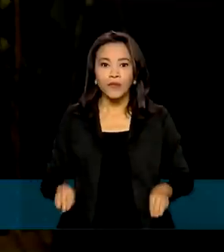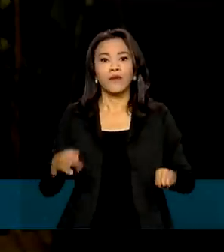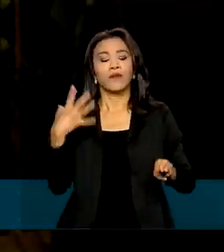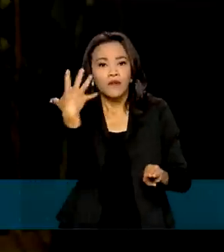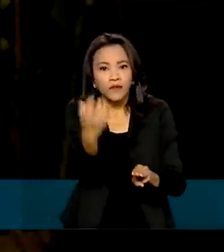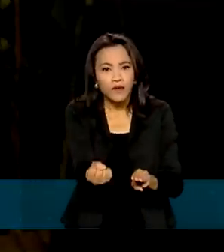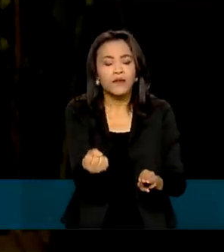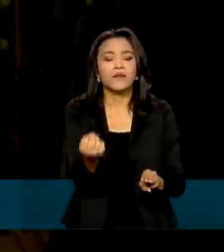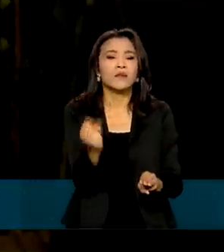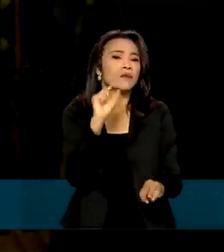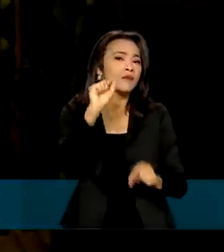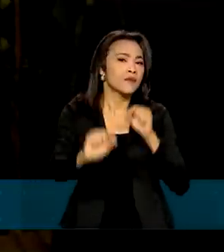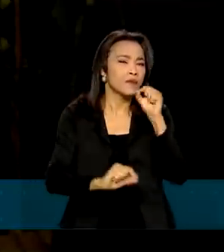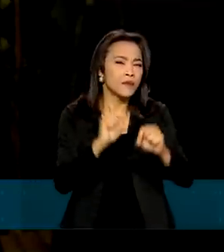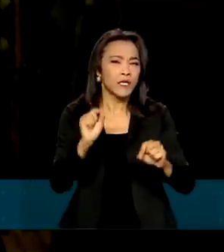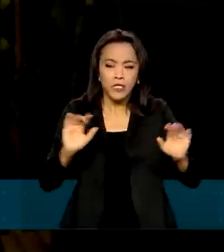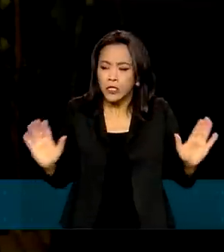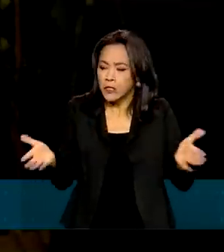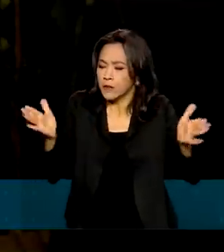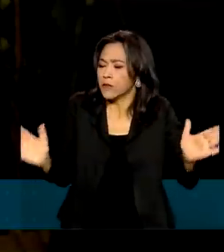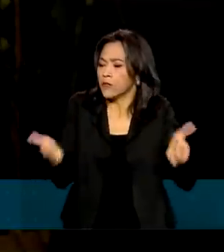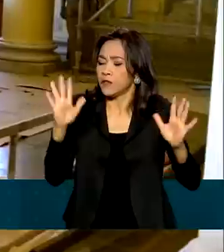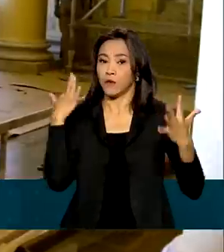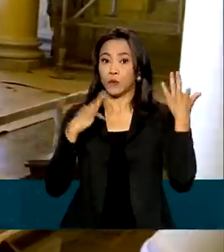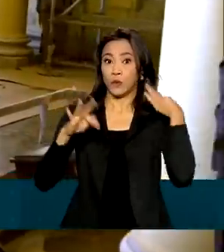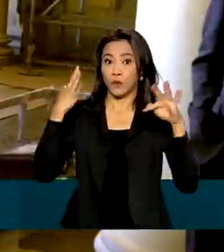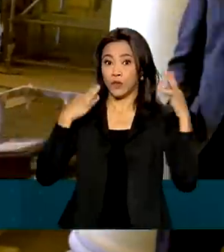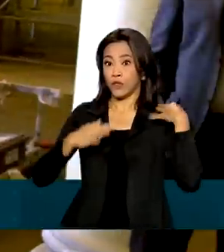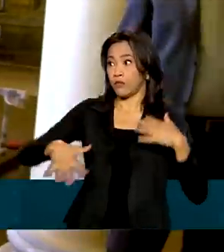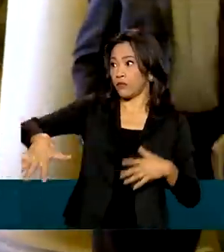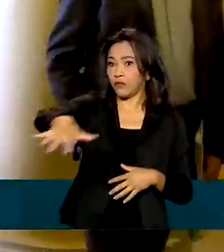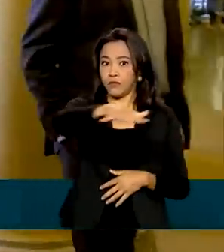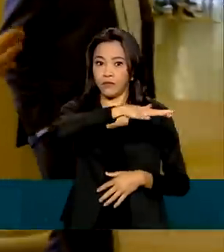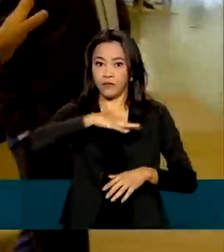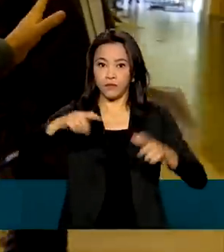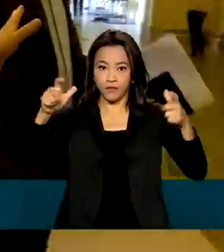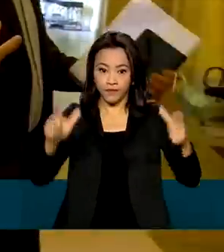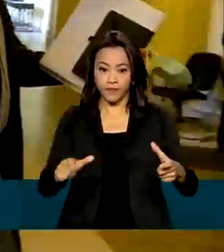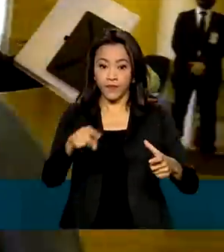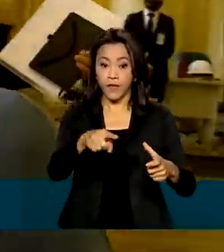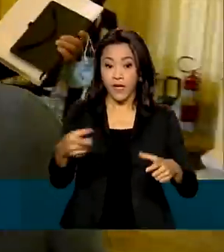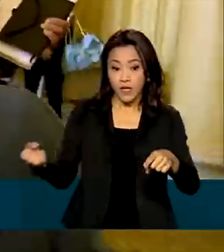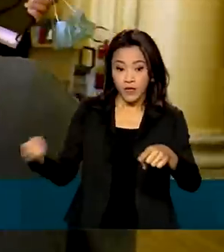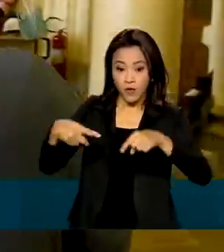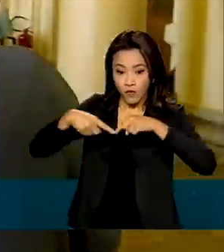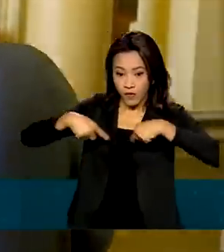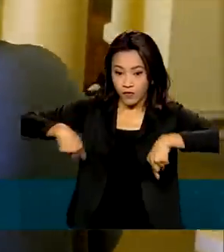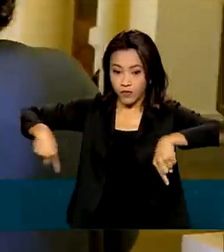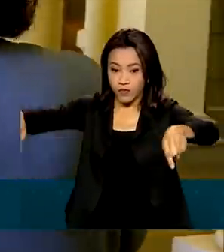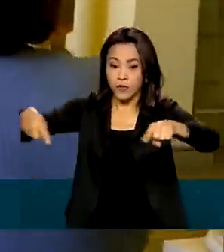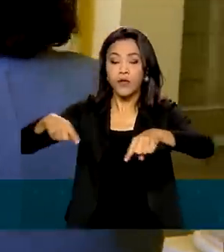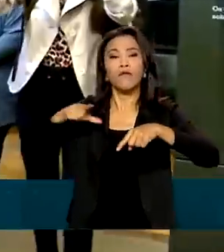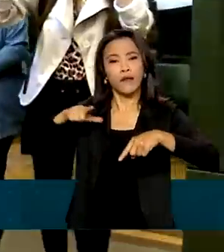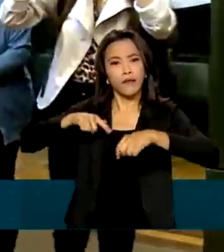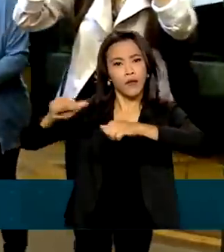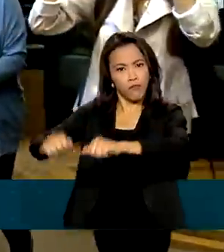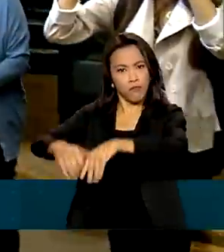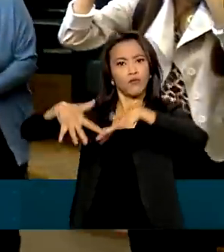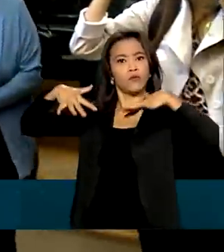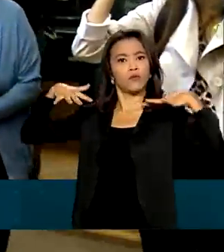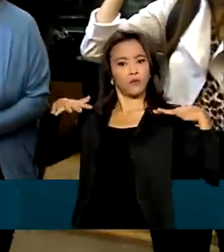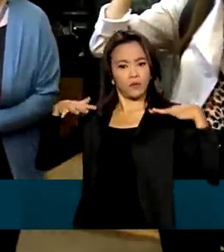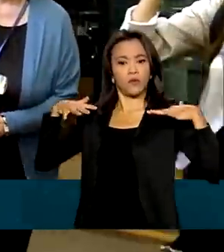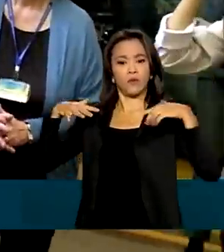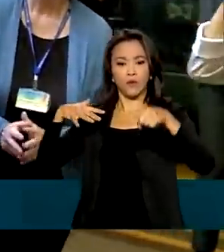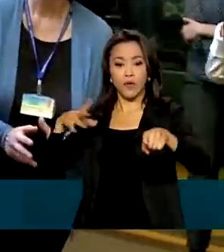fortalecer cada vez mais o turismo aqui na região. O novo espaço terá sala de exposições e auditório. Também